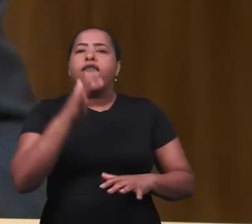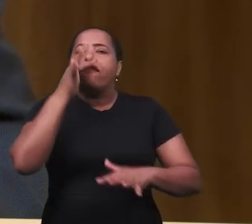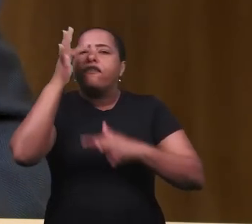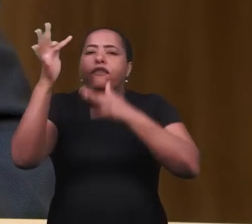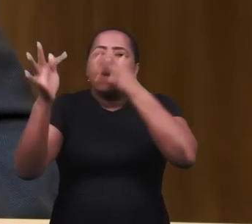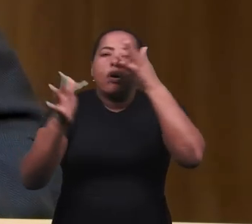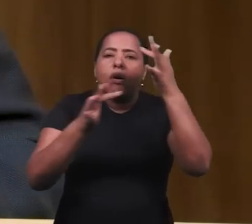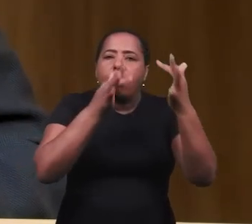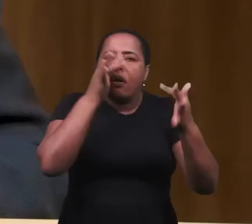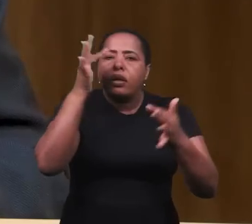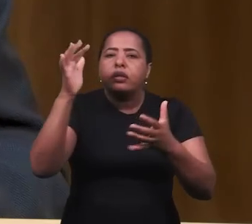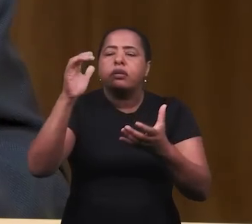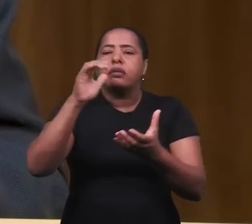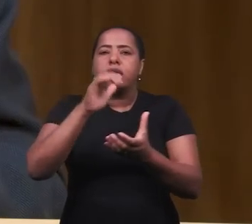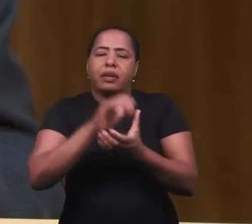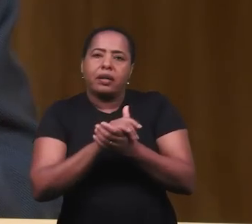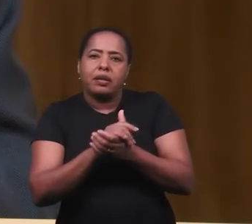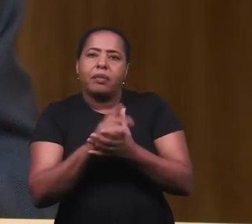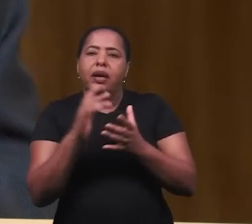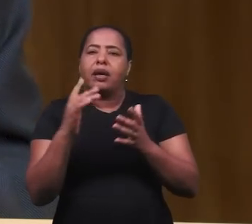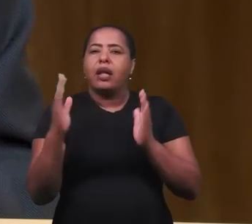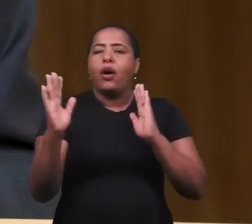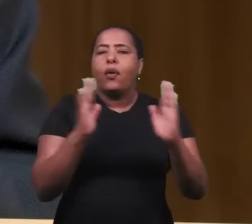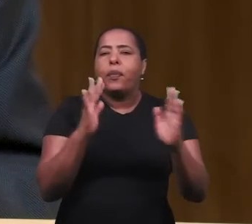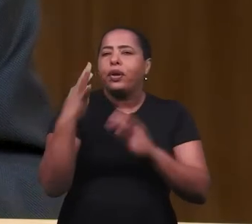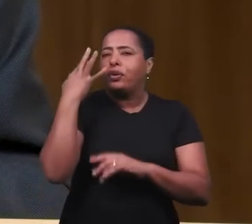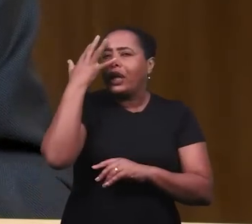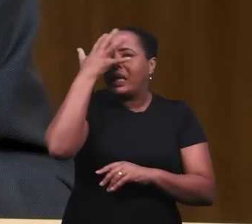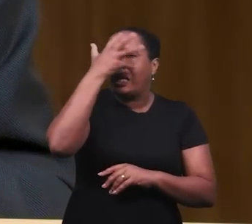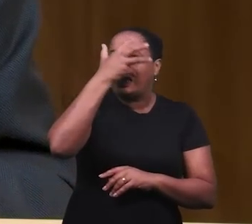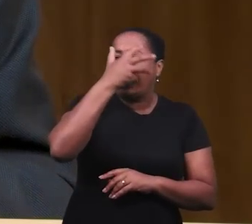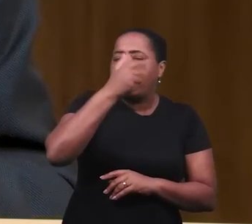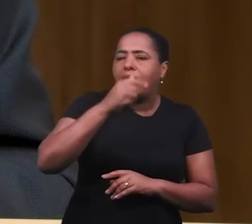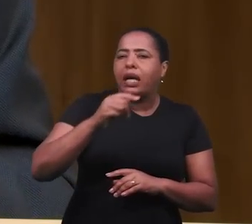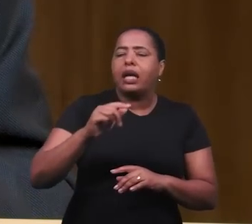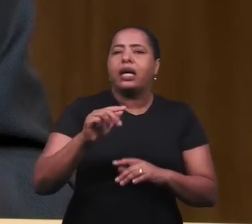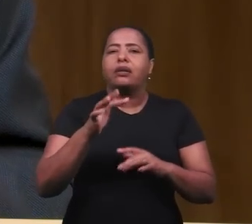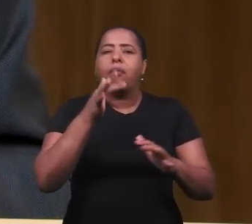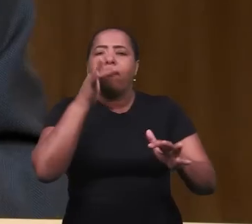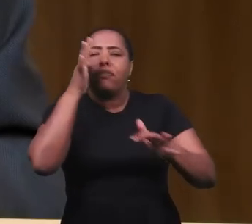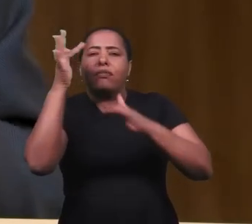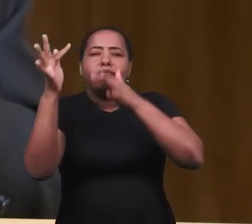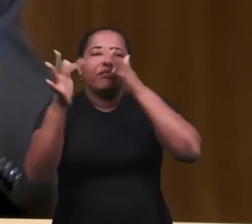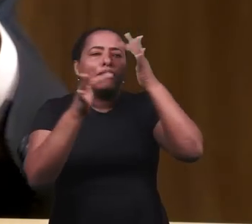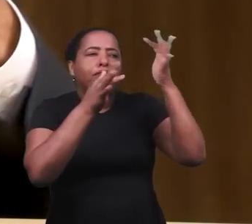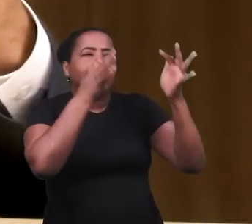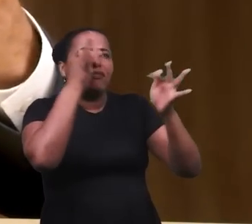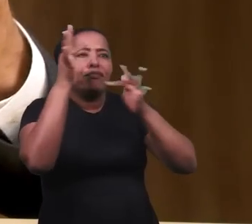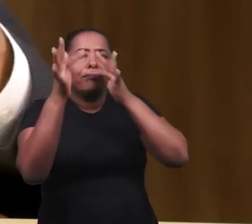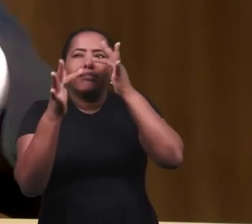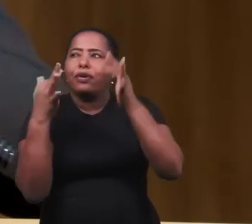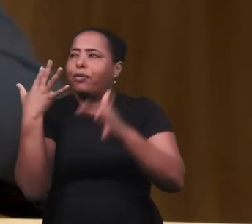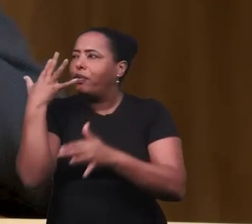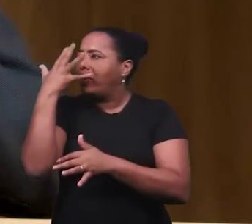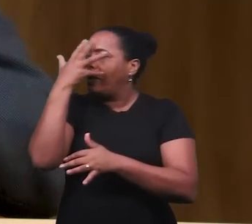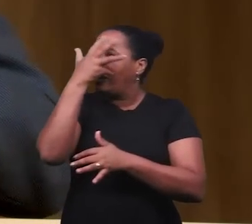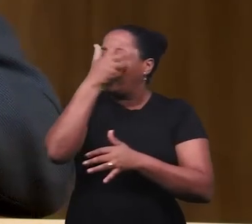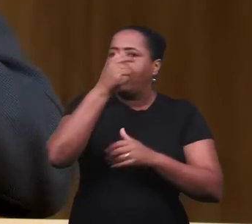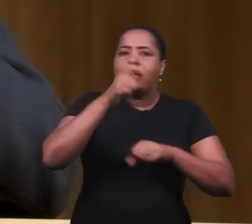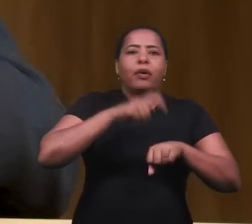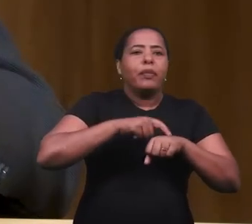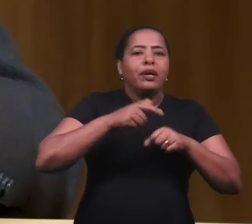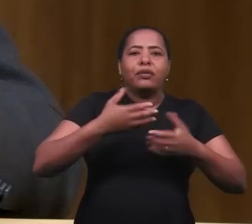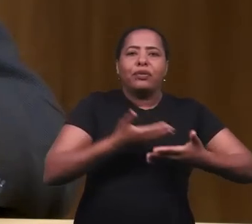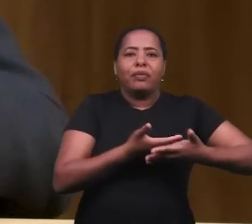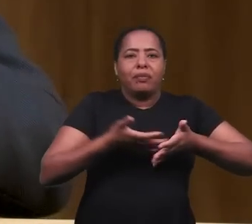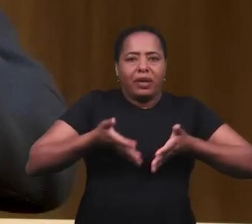fase maravilhosa. A fase da primavera, num casamento, na família, é das flores. É uma das fases mais lindas